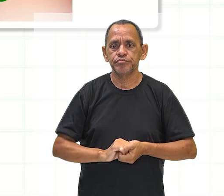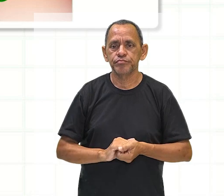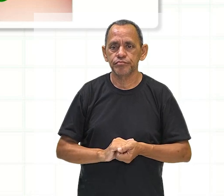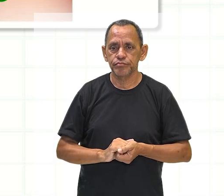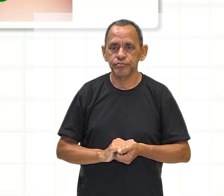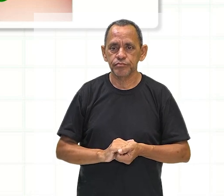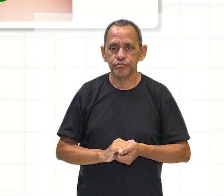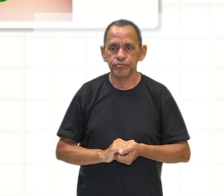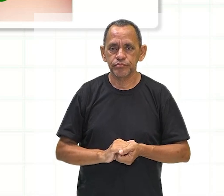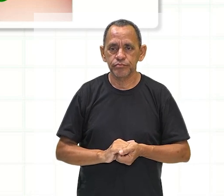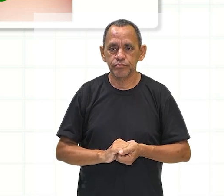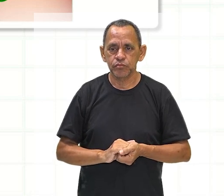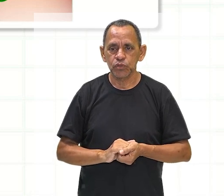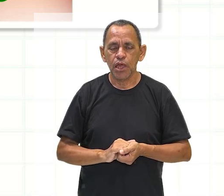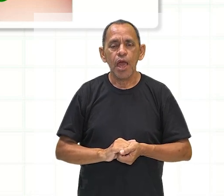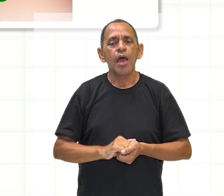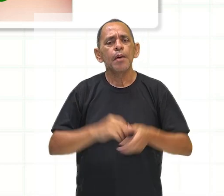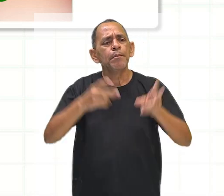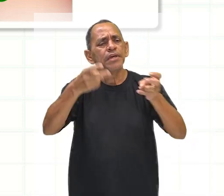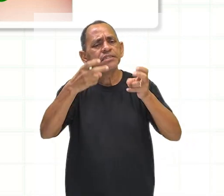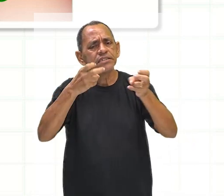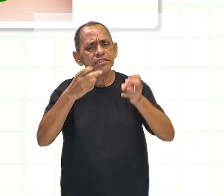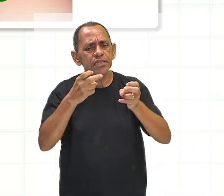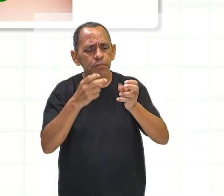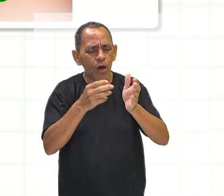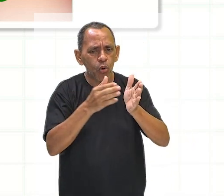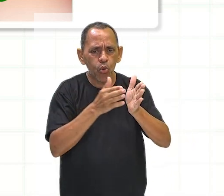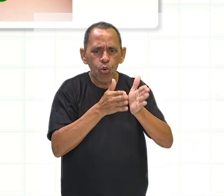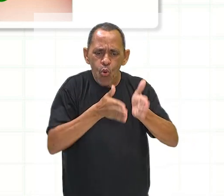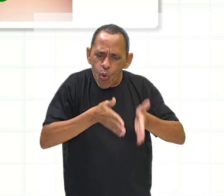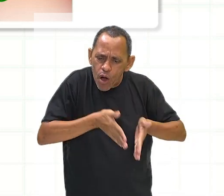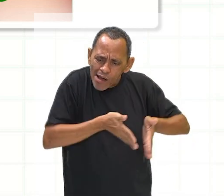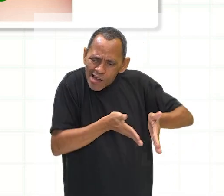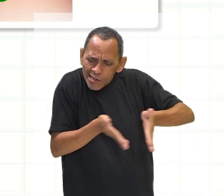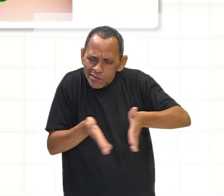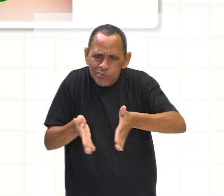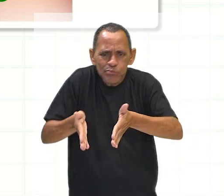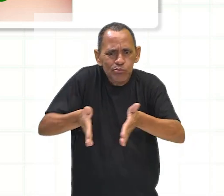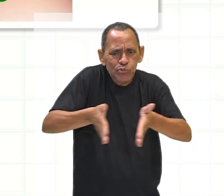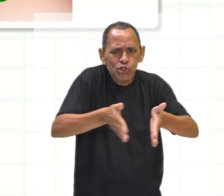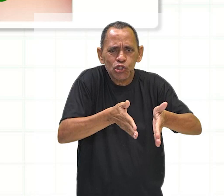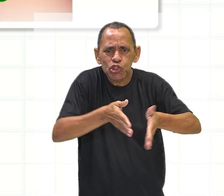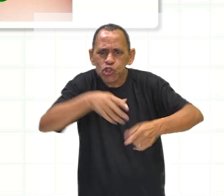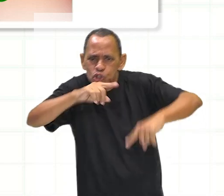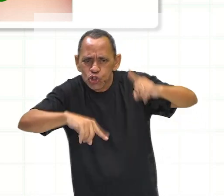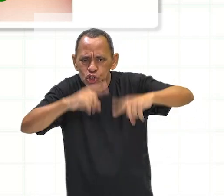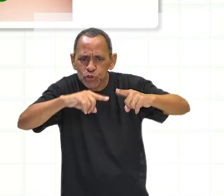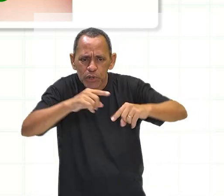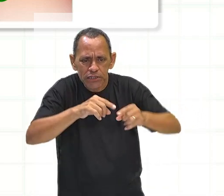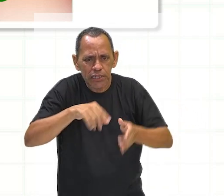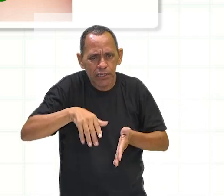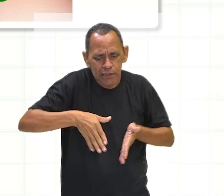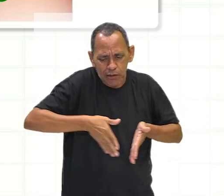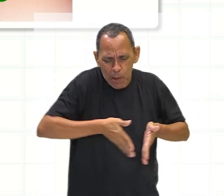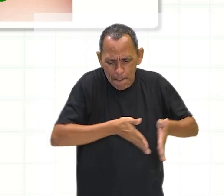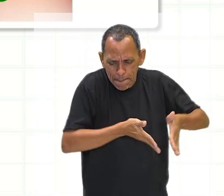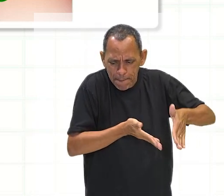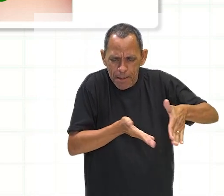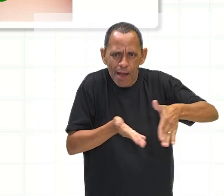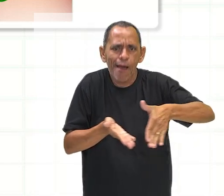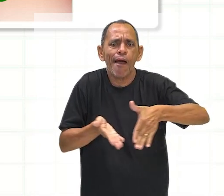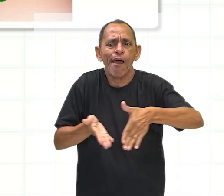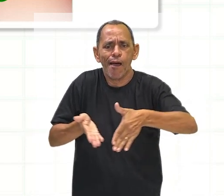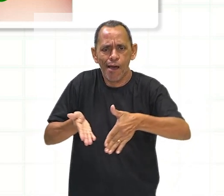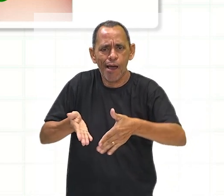observou. O espermatozoide produzido lá no testículo, né, foi armazenado no epidídimo e ele precisa fazer